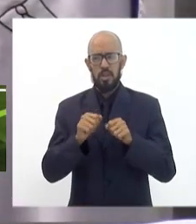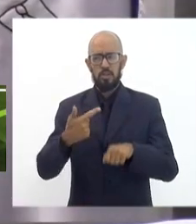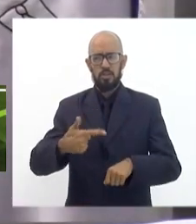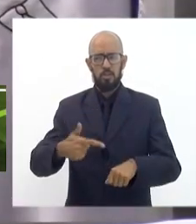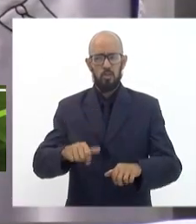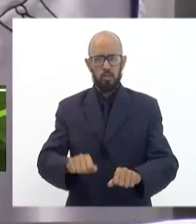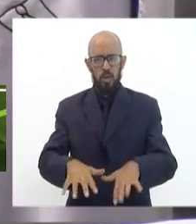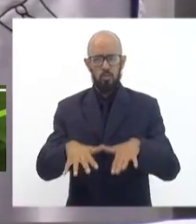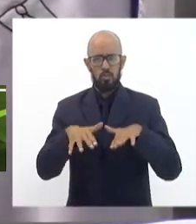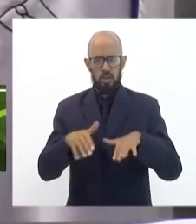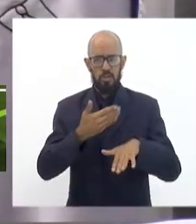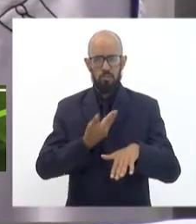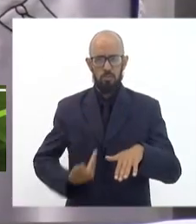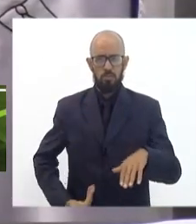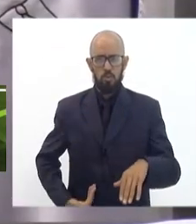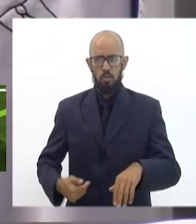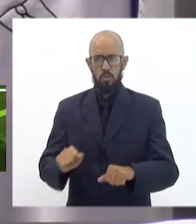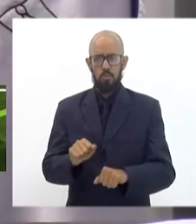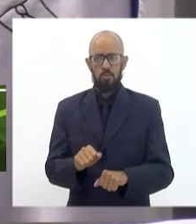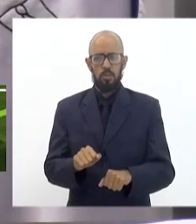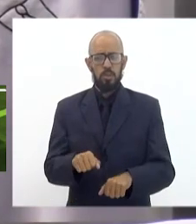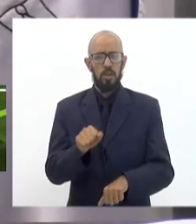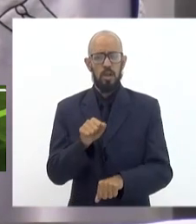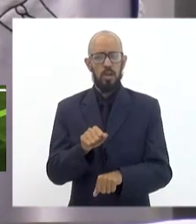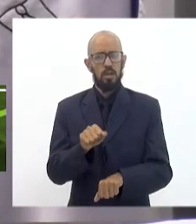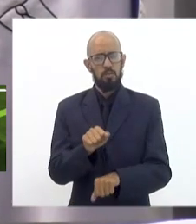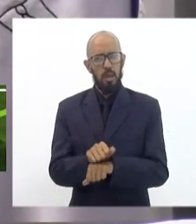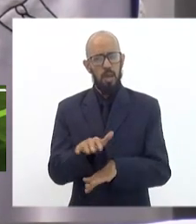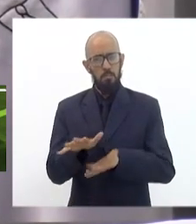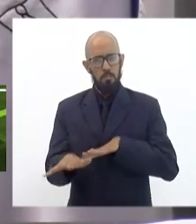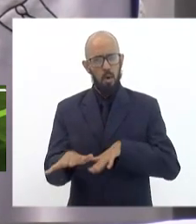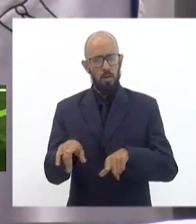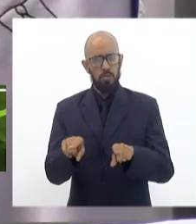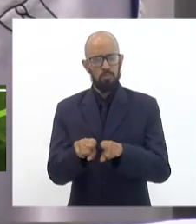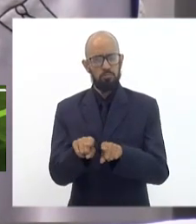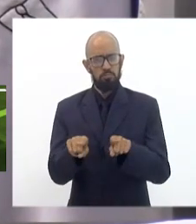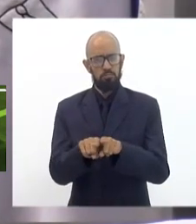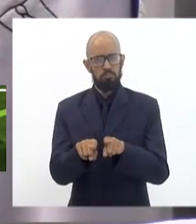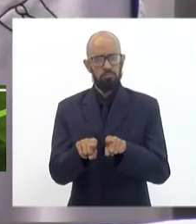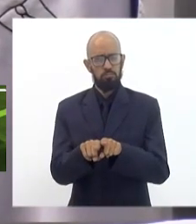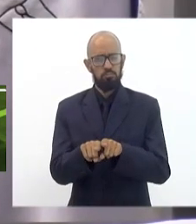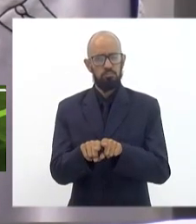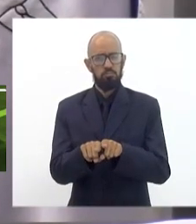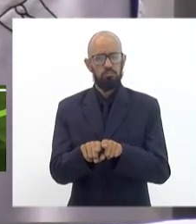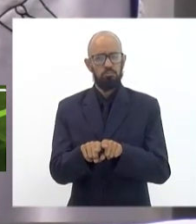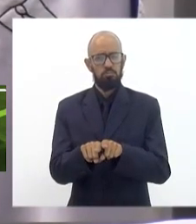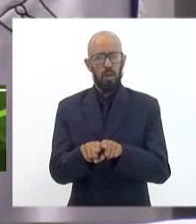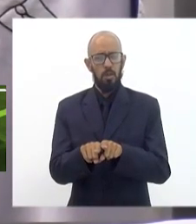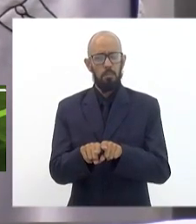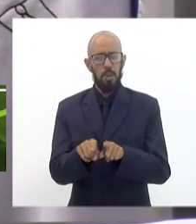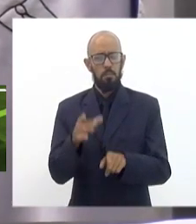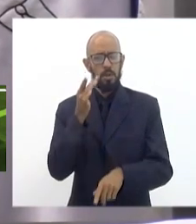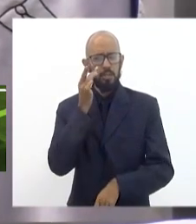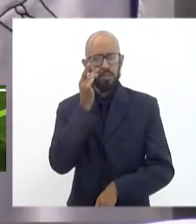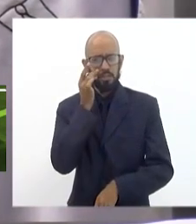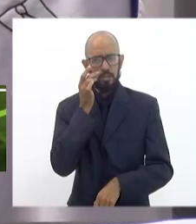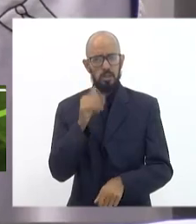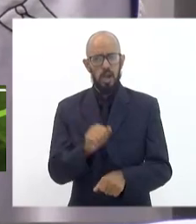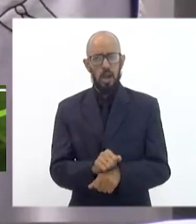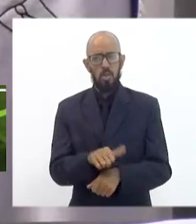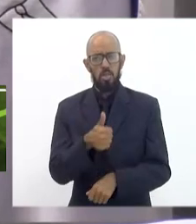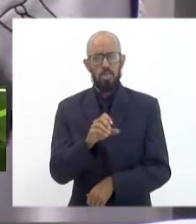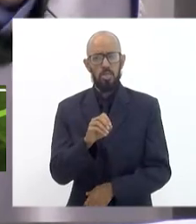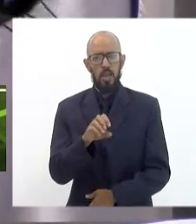pública de forma semipresencial que tá se realizando hoje 10 de Março de